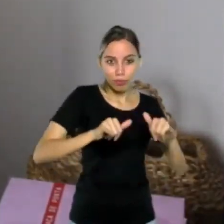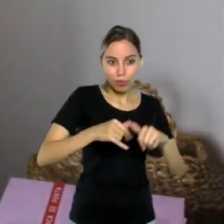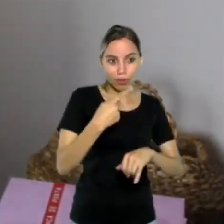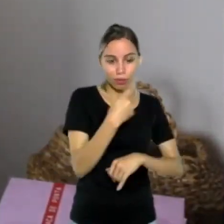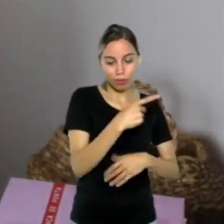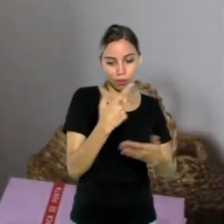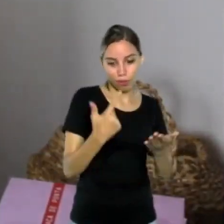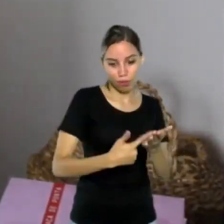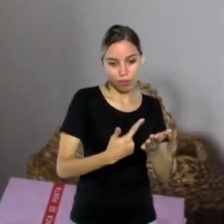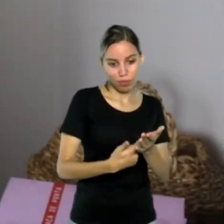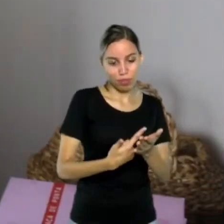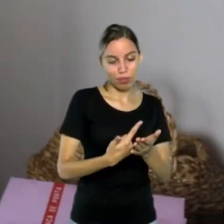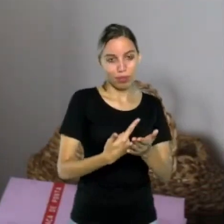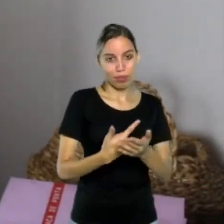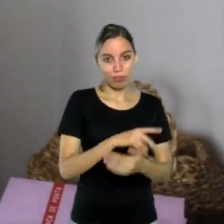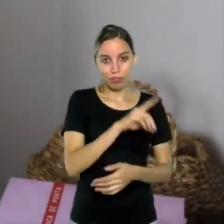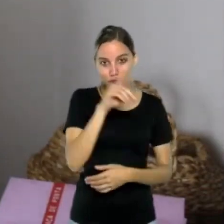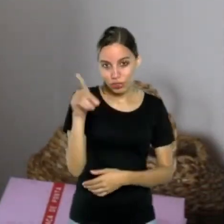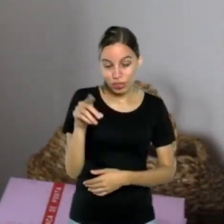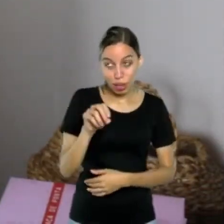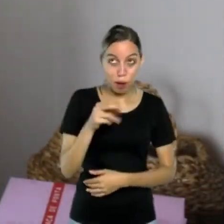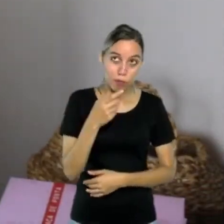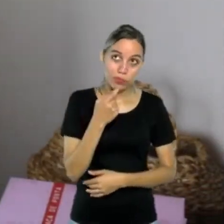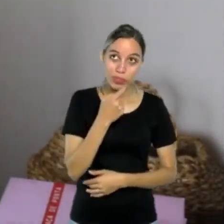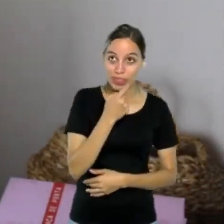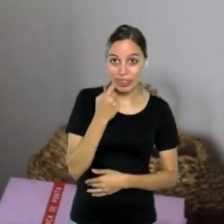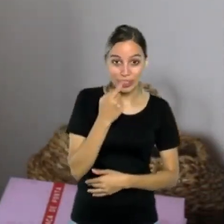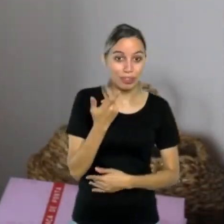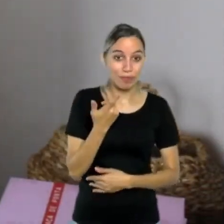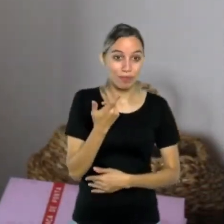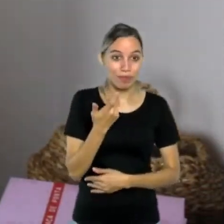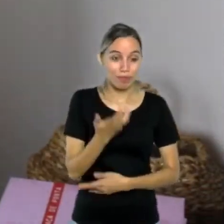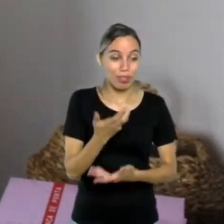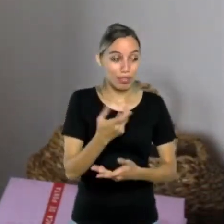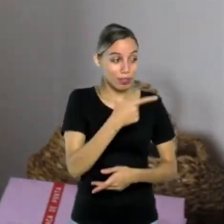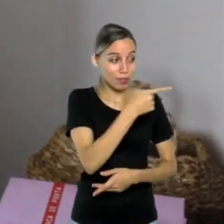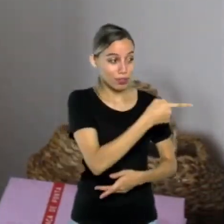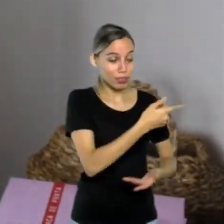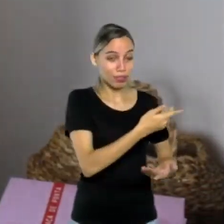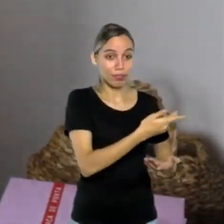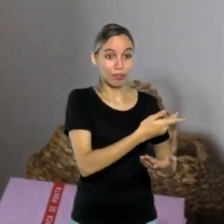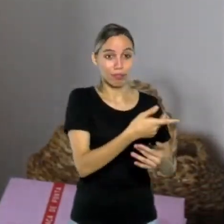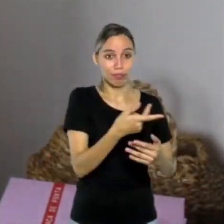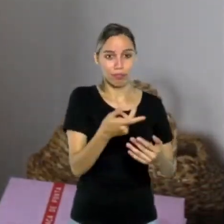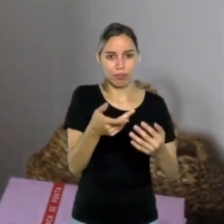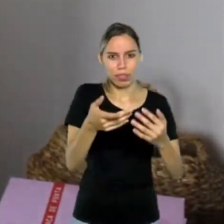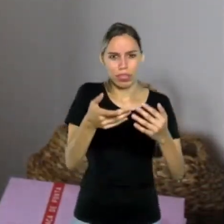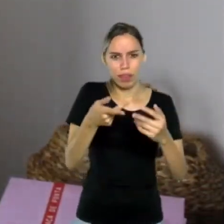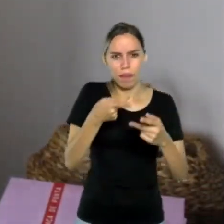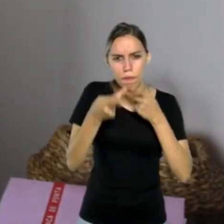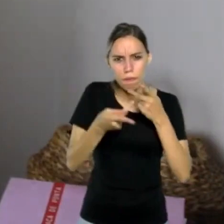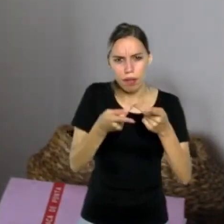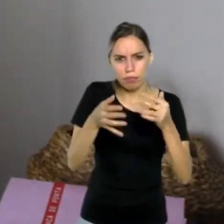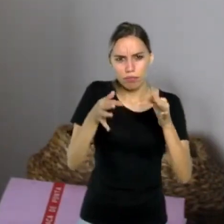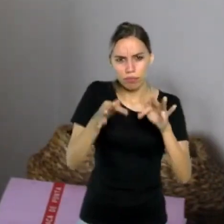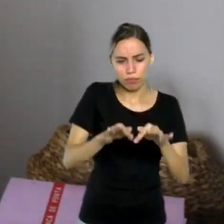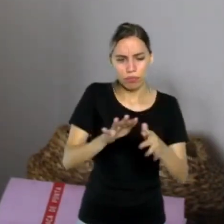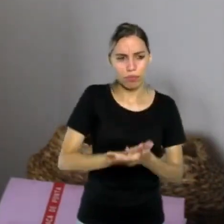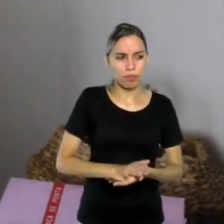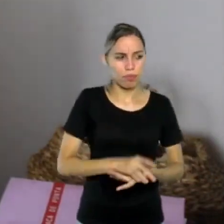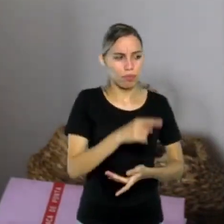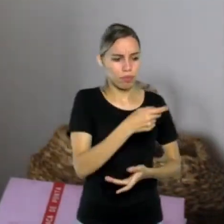os Dentes. E eu quero te pedir para fazer as considerações finais, convidar as pessoas para comprarem o livro, né?